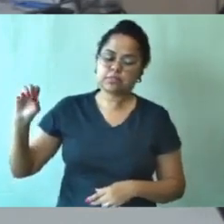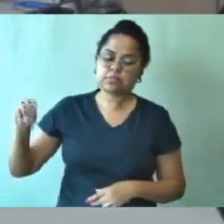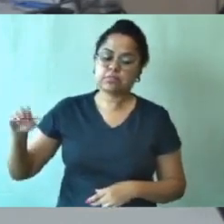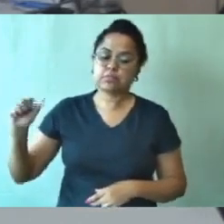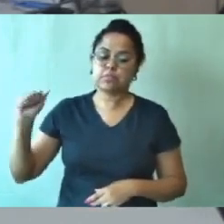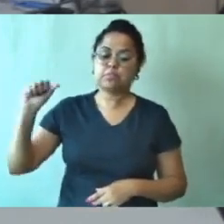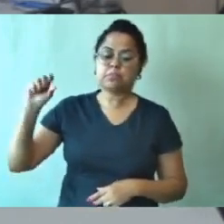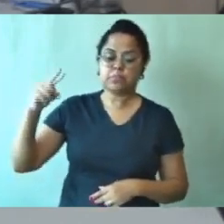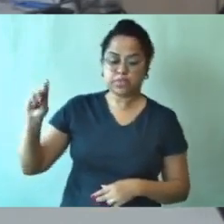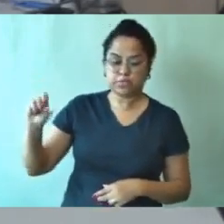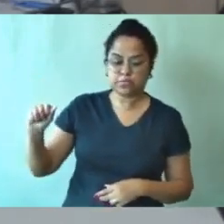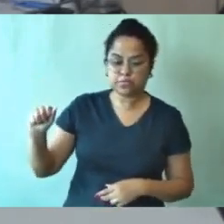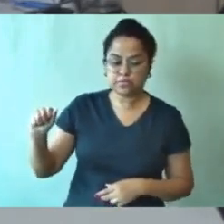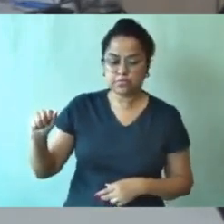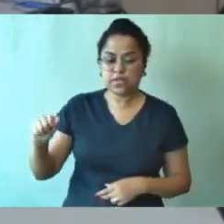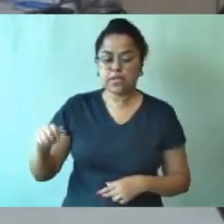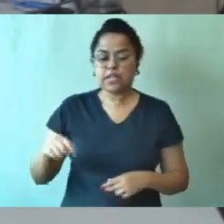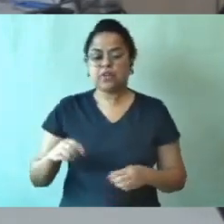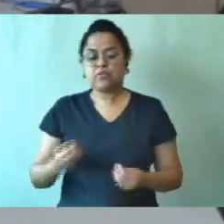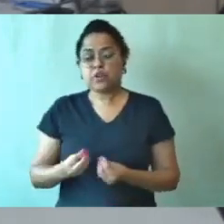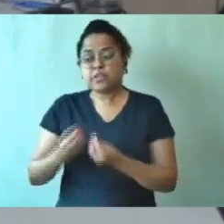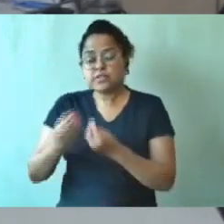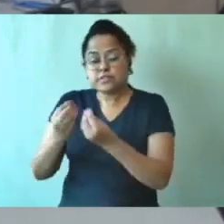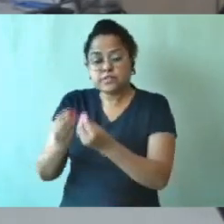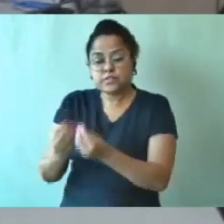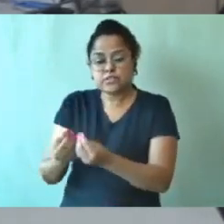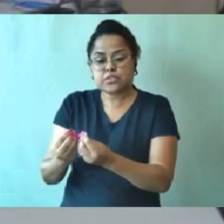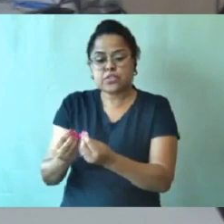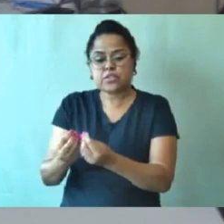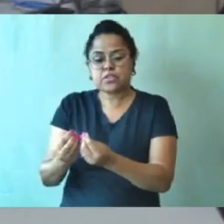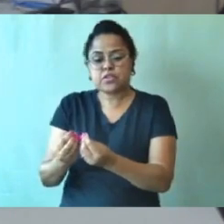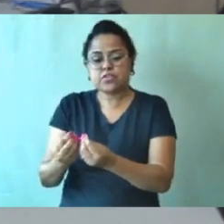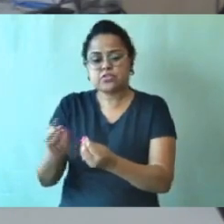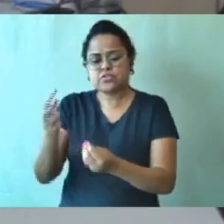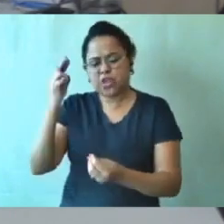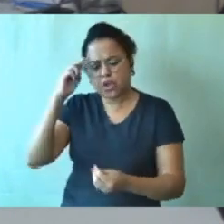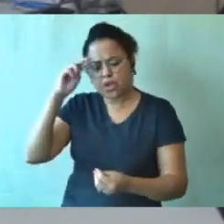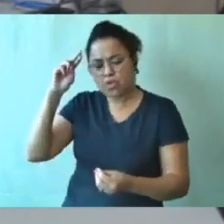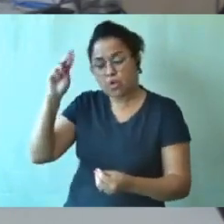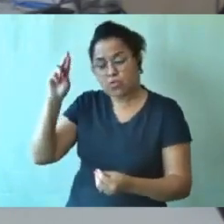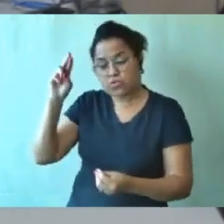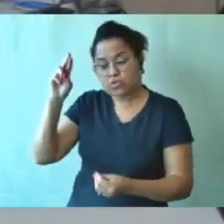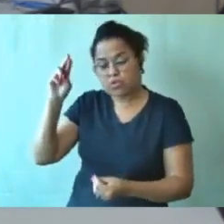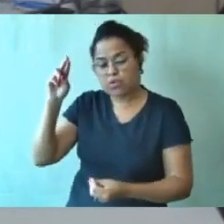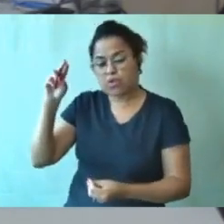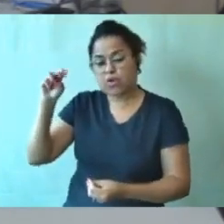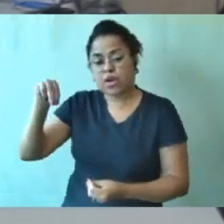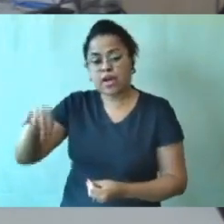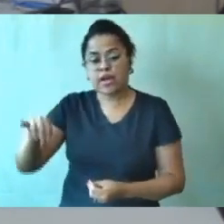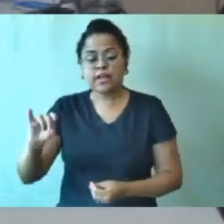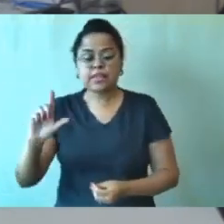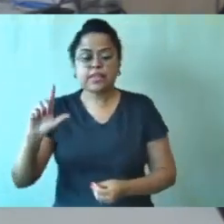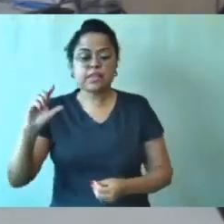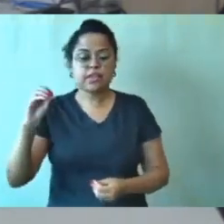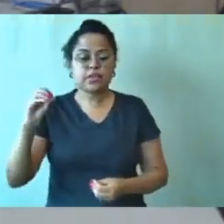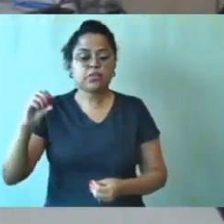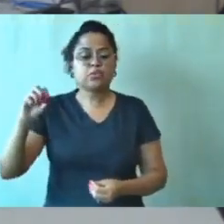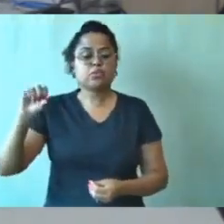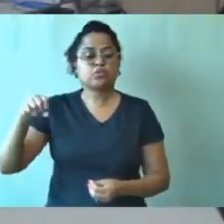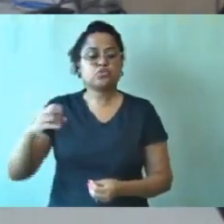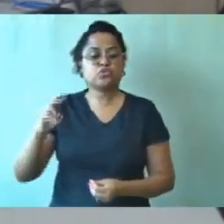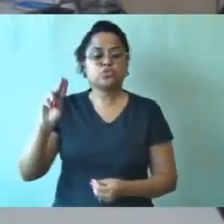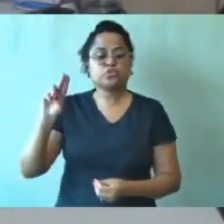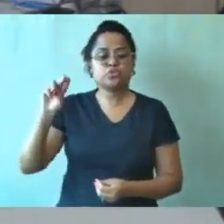direitos dessa exploração, que foi chegar no senhor Nilo Júnior, que não era o dono da empresa. Porque a